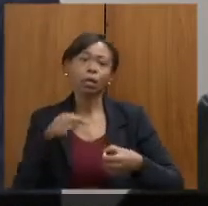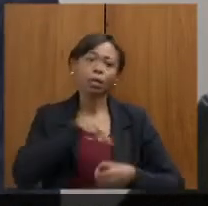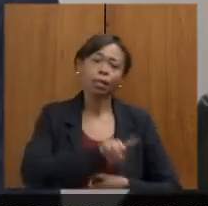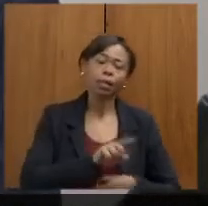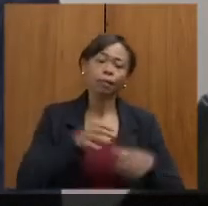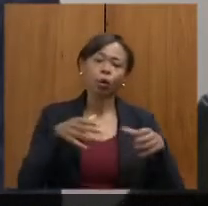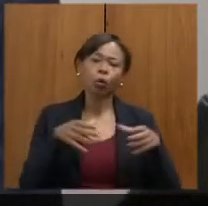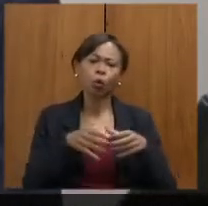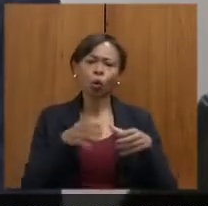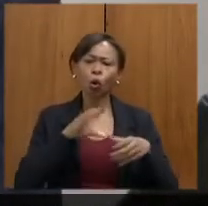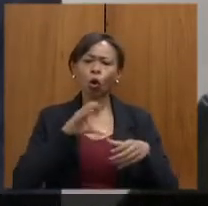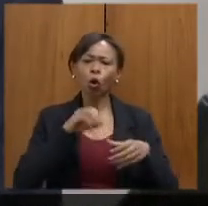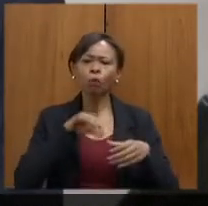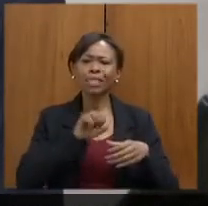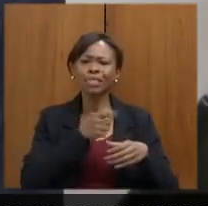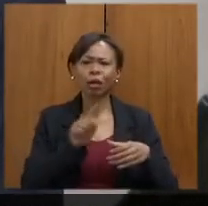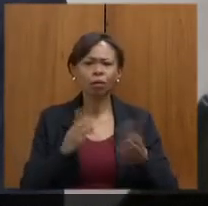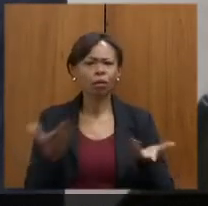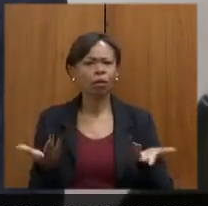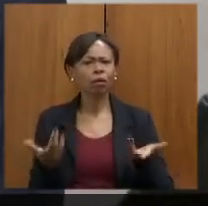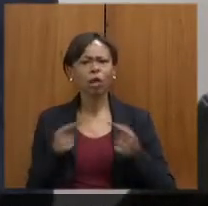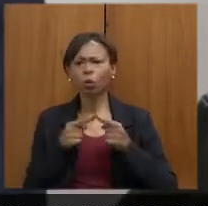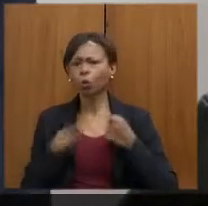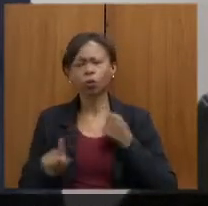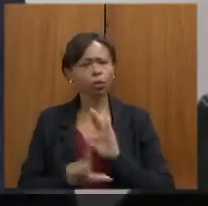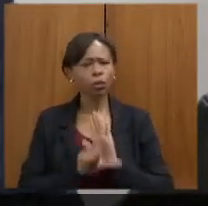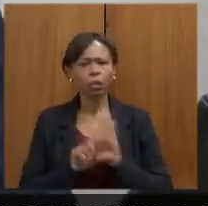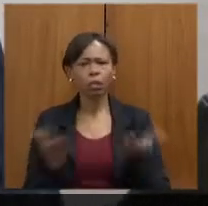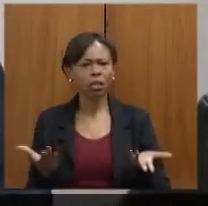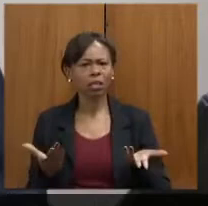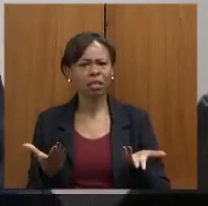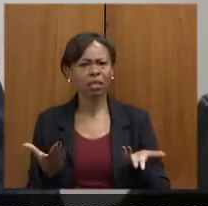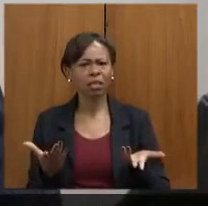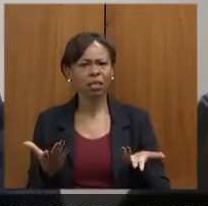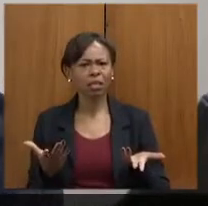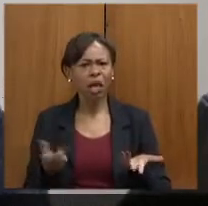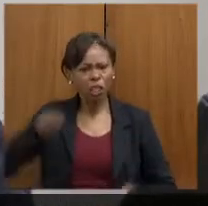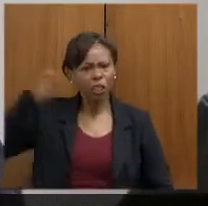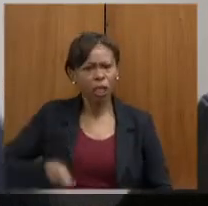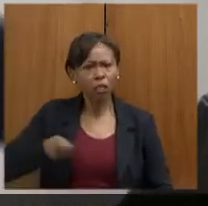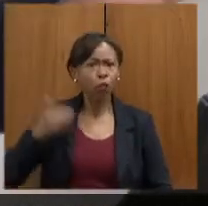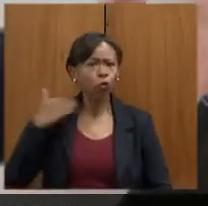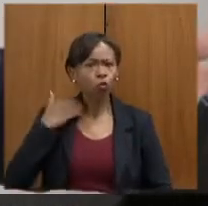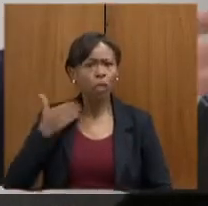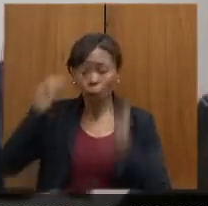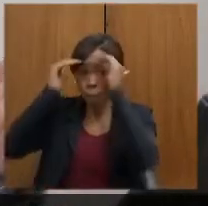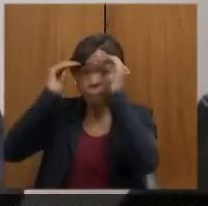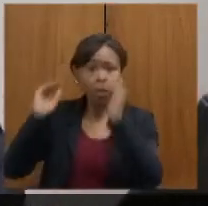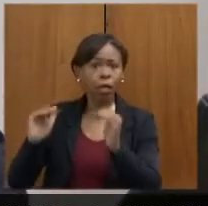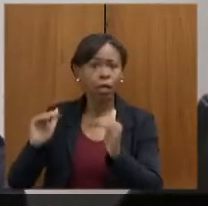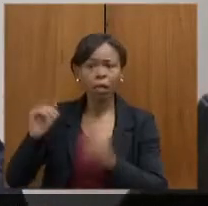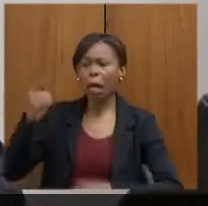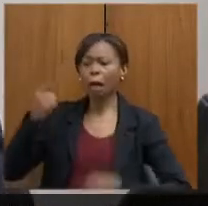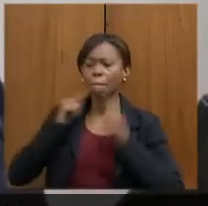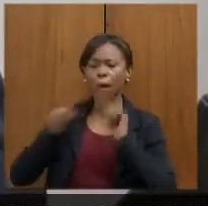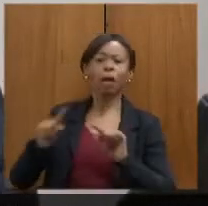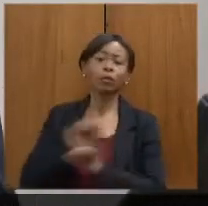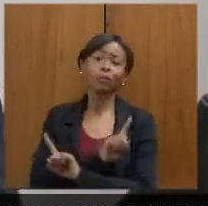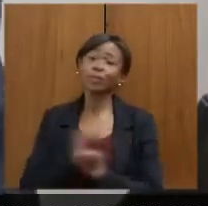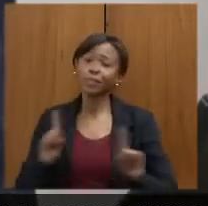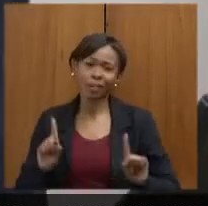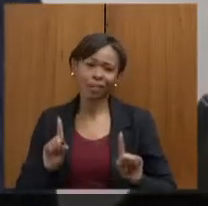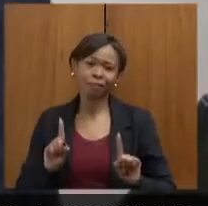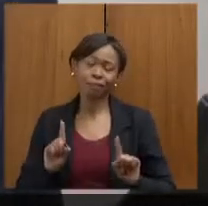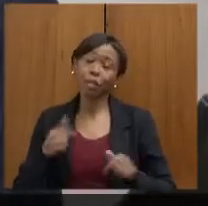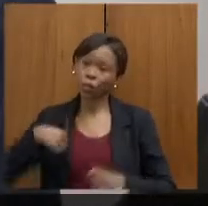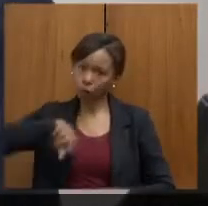inconstitucional se não existe decisão de Juiz se cumprir não se discute então